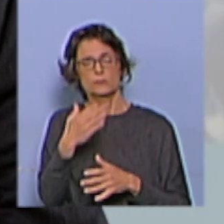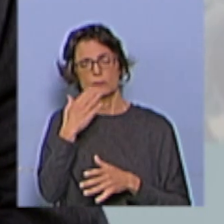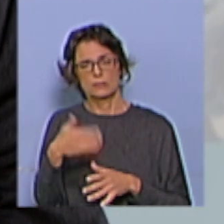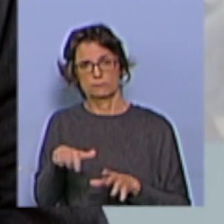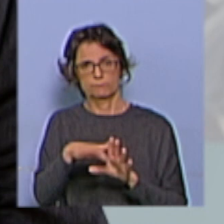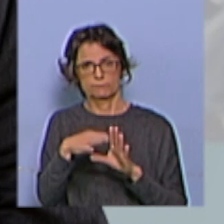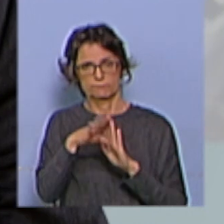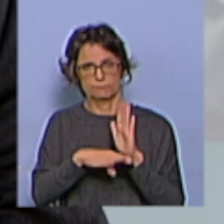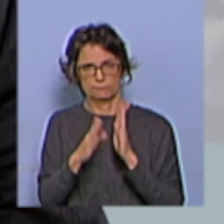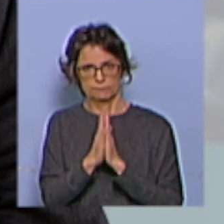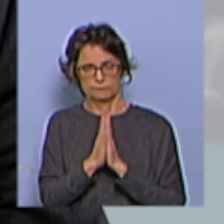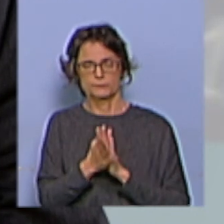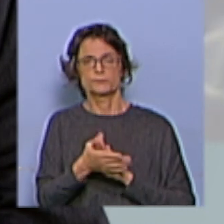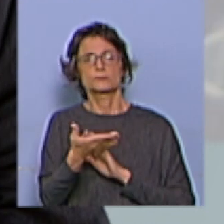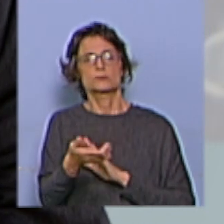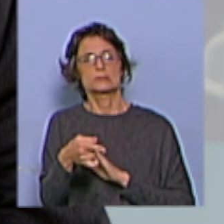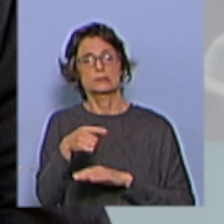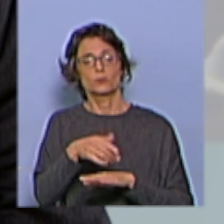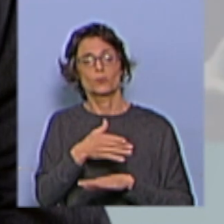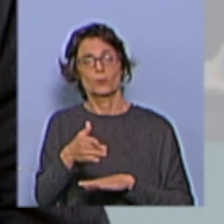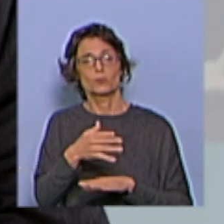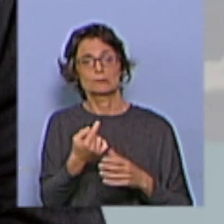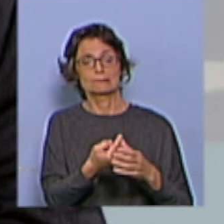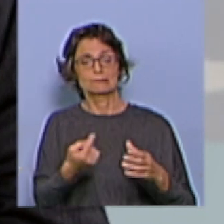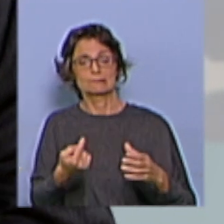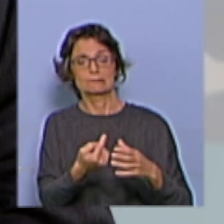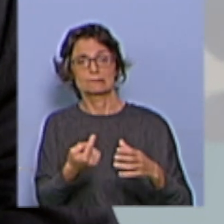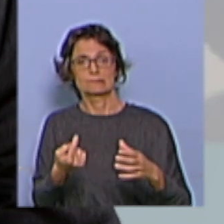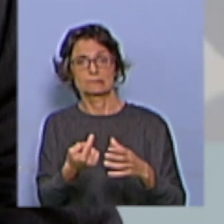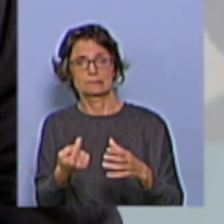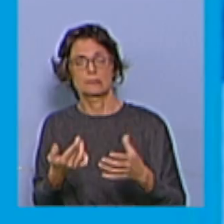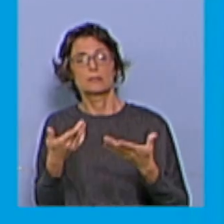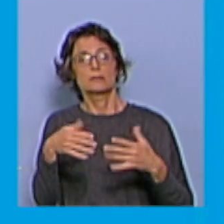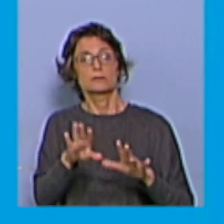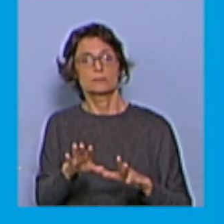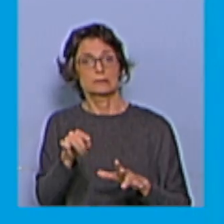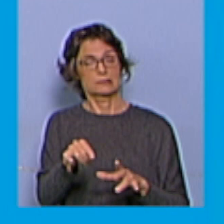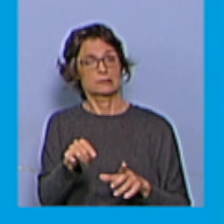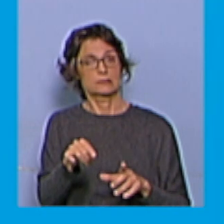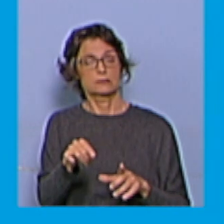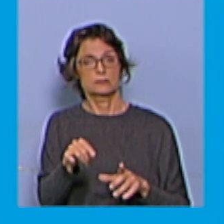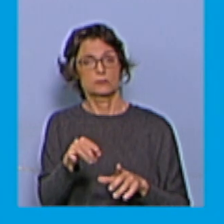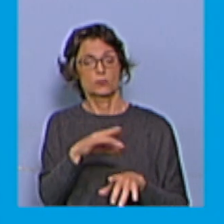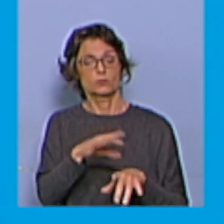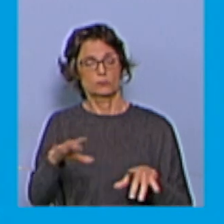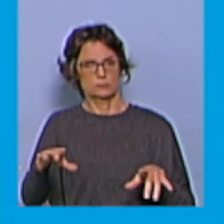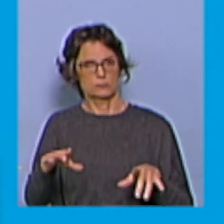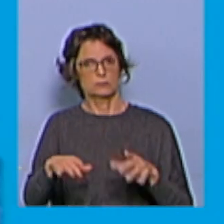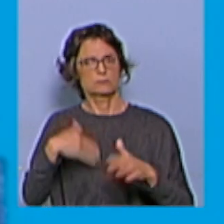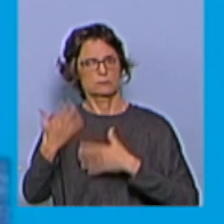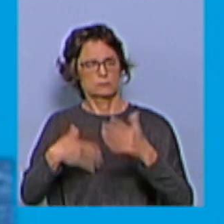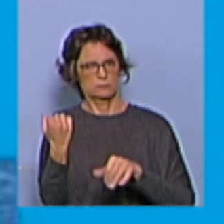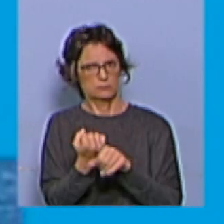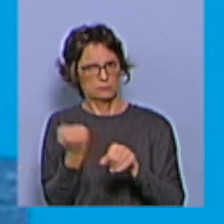Estamos num período, digamos, do chamado desconfinamento, mas nos meios hospitalares ainda se trabalha arduamente